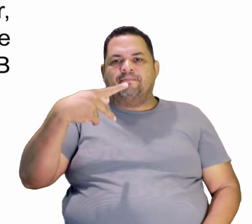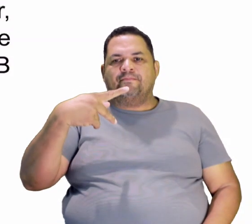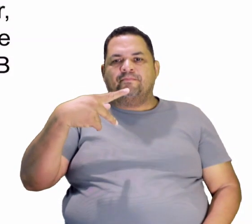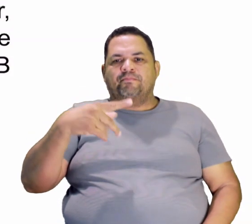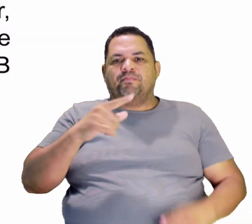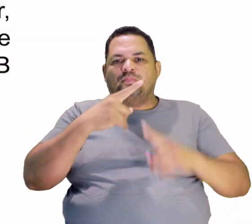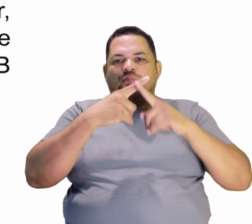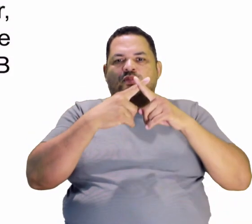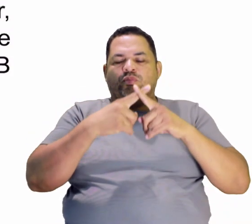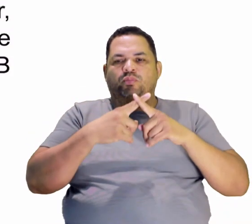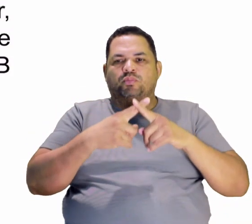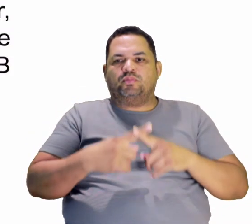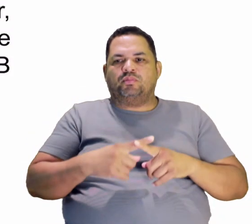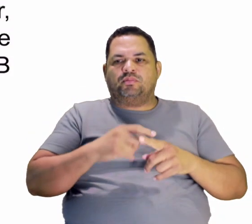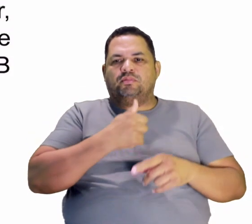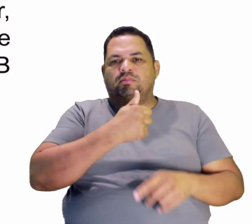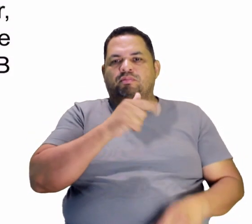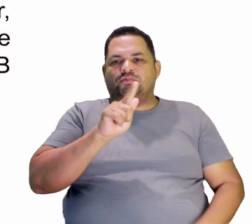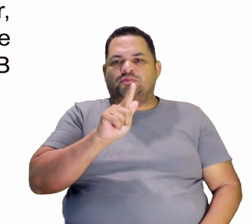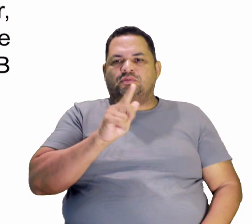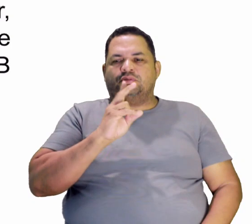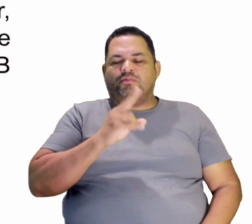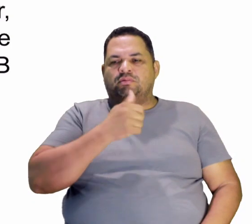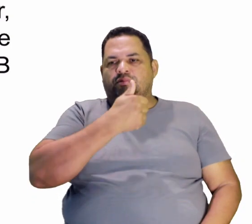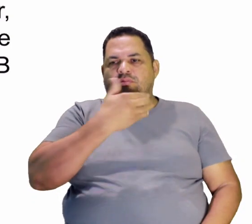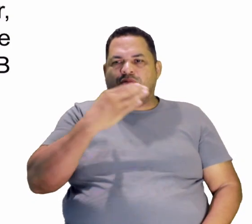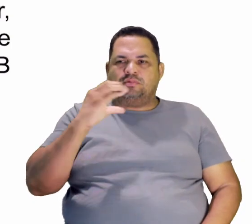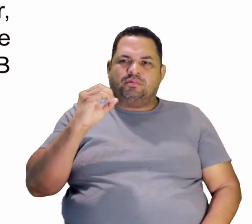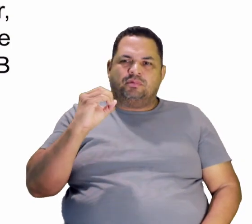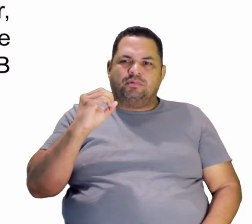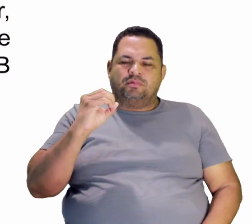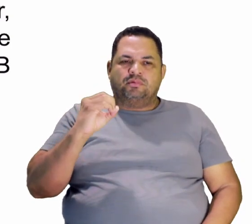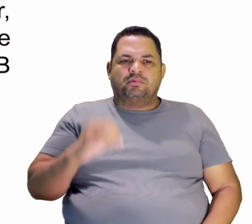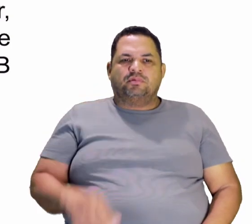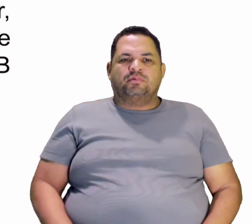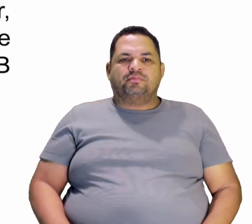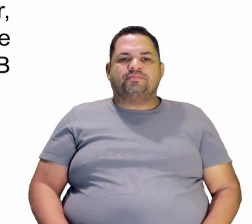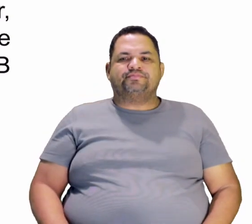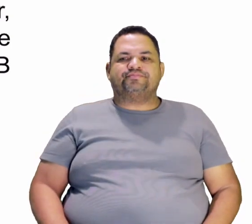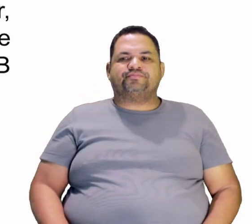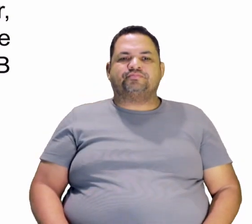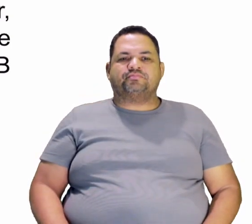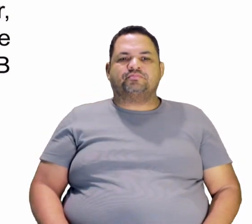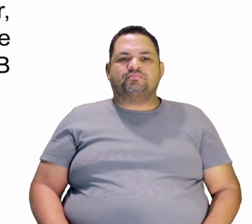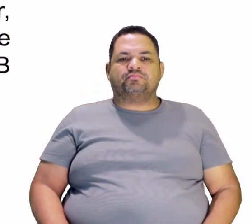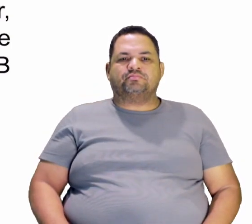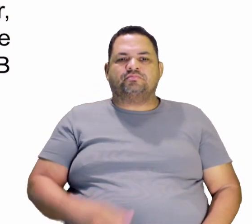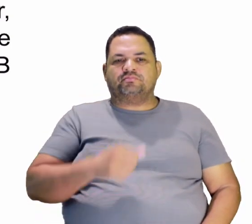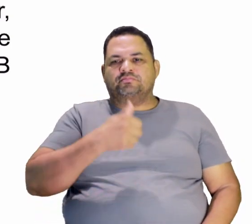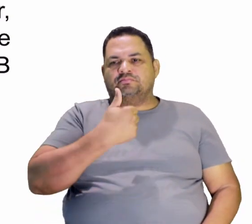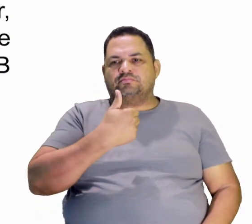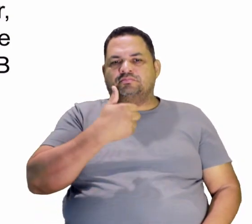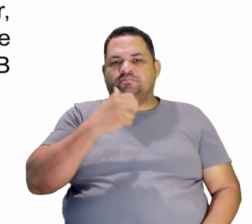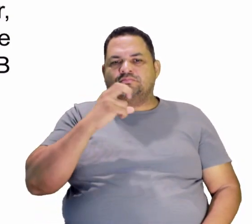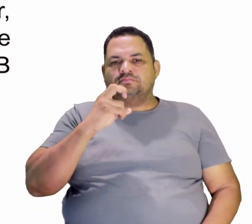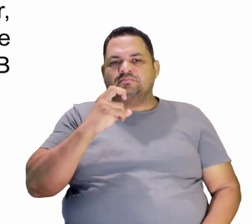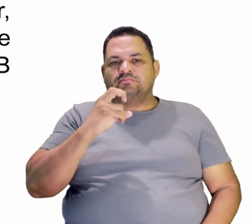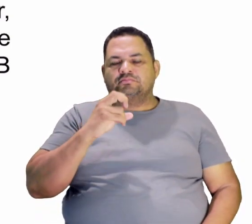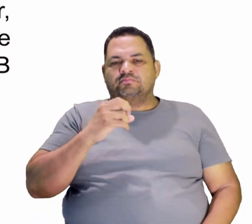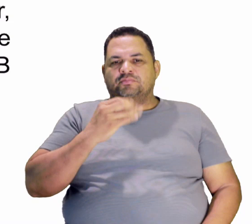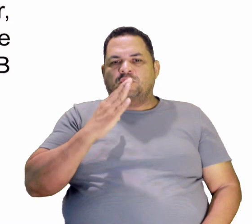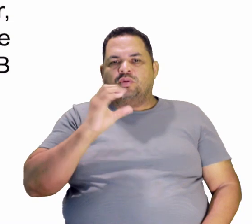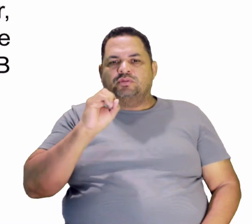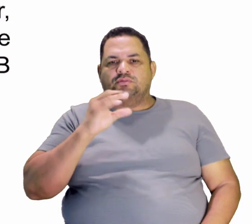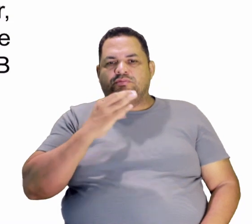No jogo, G é igual a 10. Foi calculado com a equação de 10. Então, considere o seno de 53,08 e o